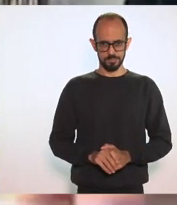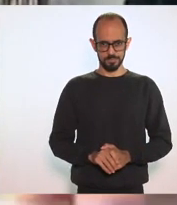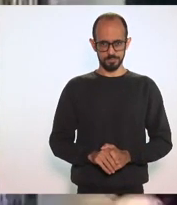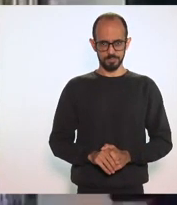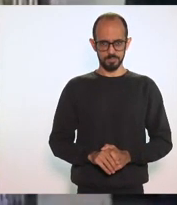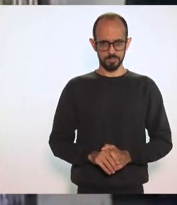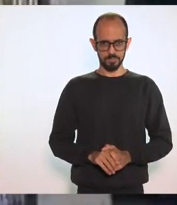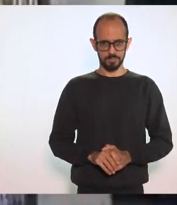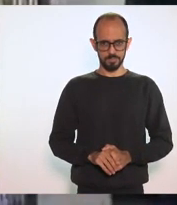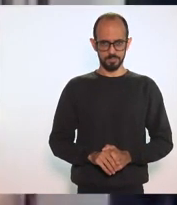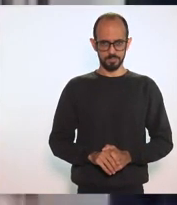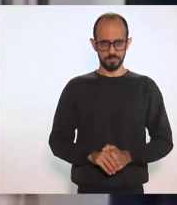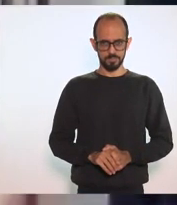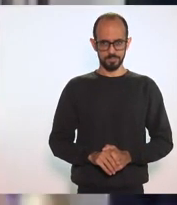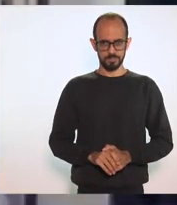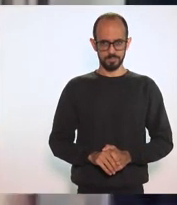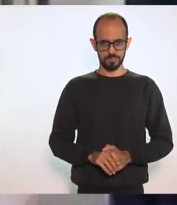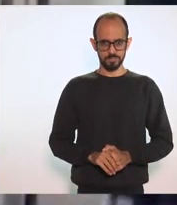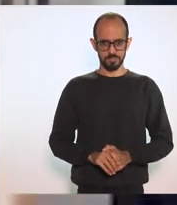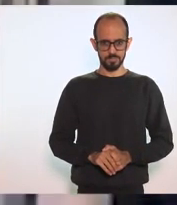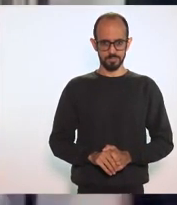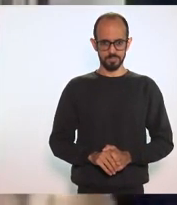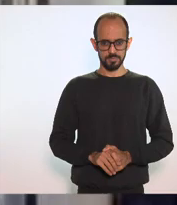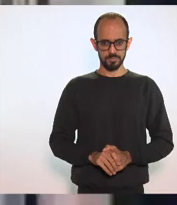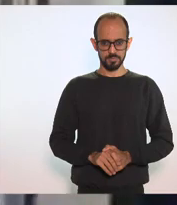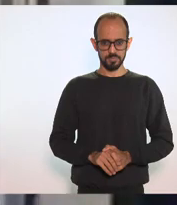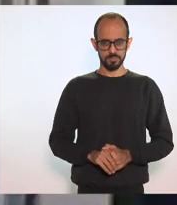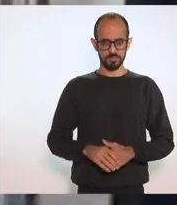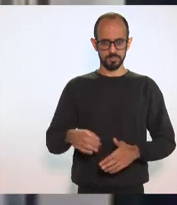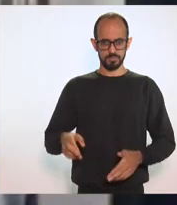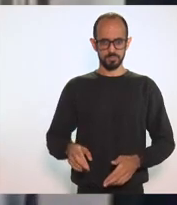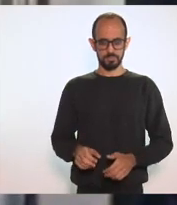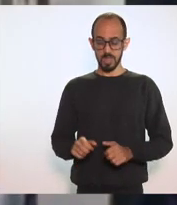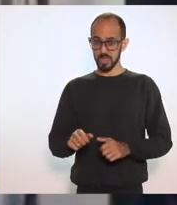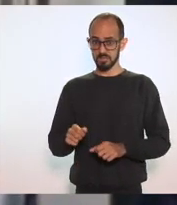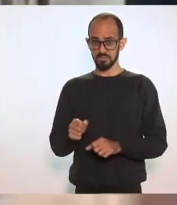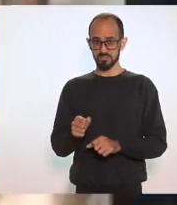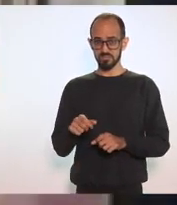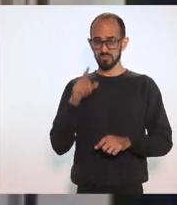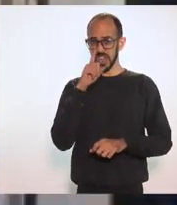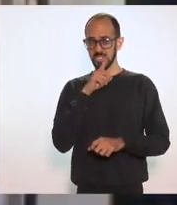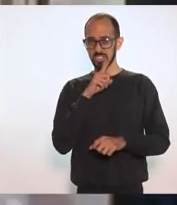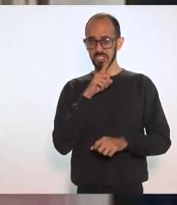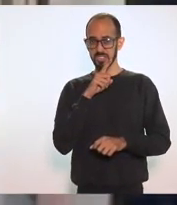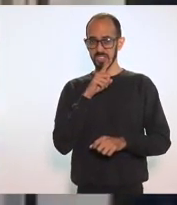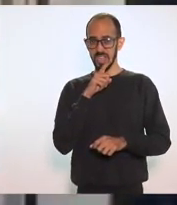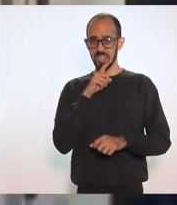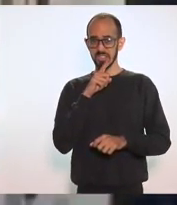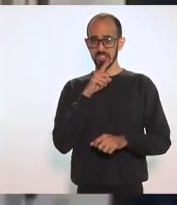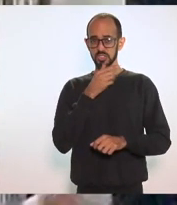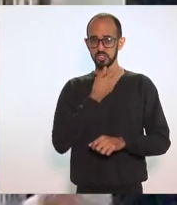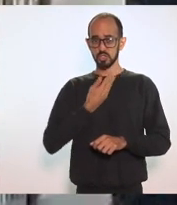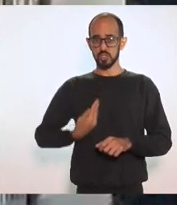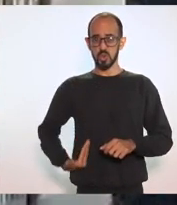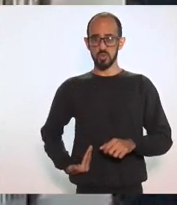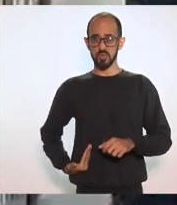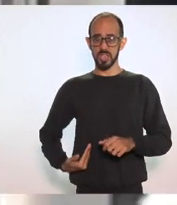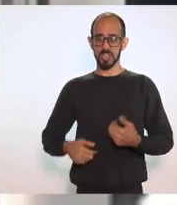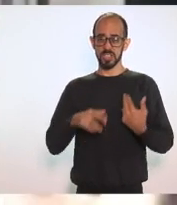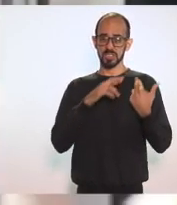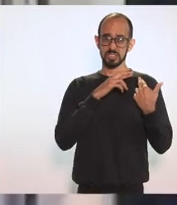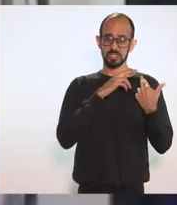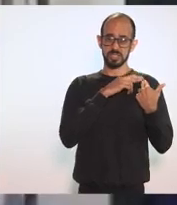Abalos de governanças irresponsáveis têm feito a terra da gente